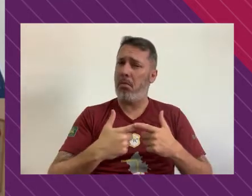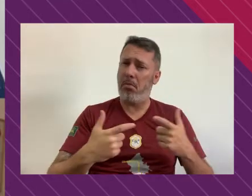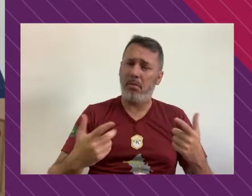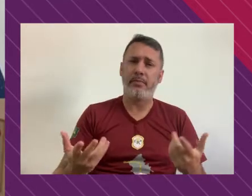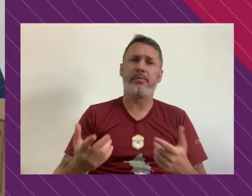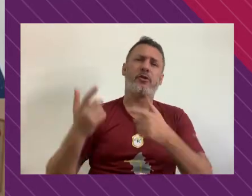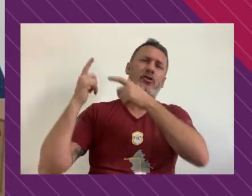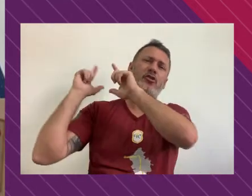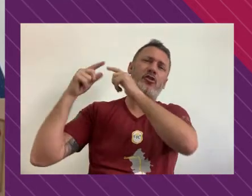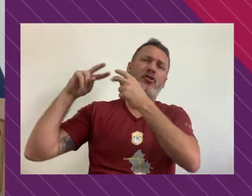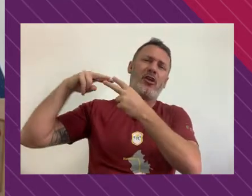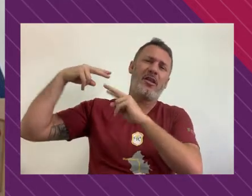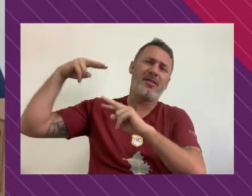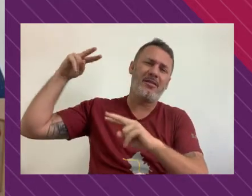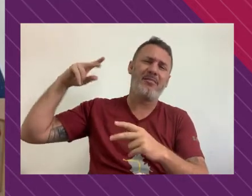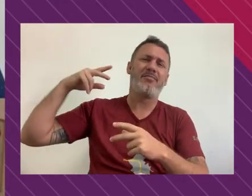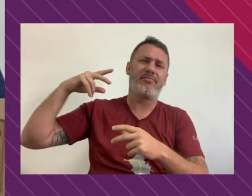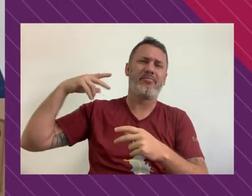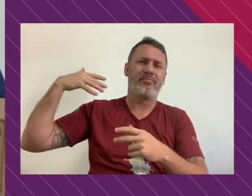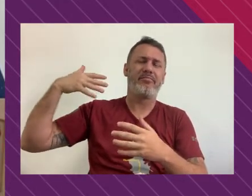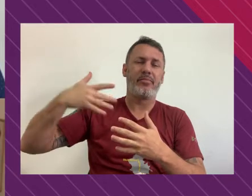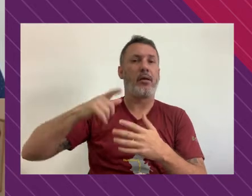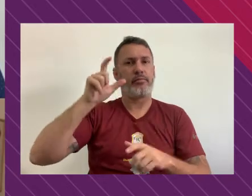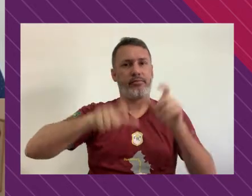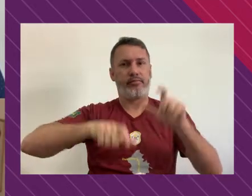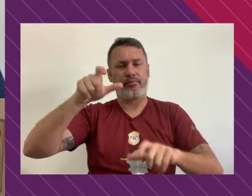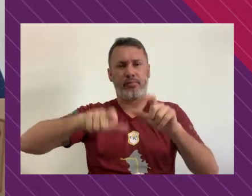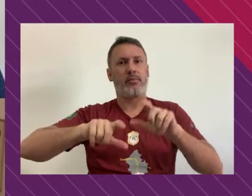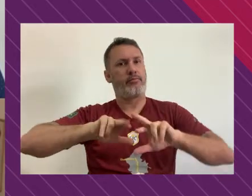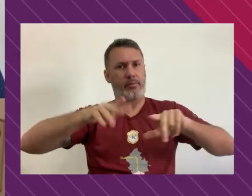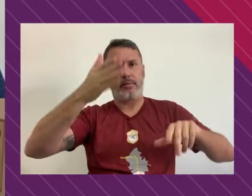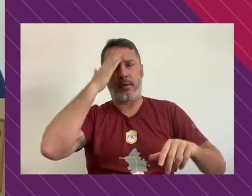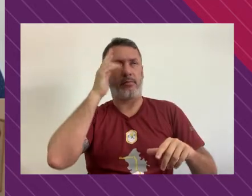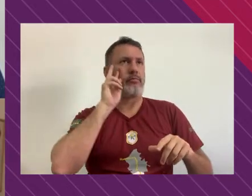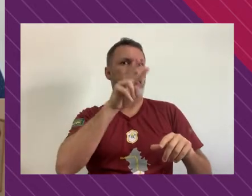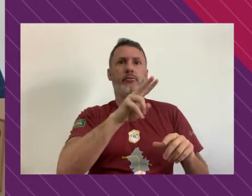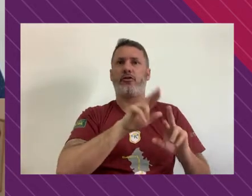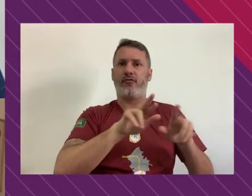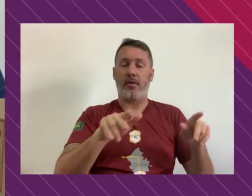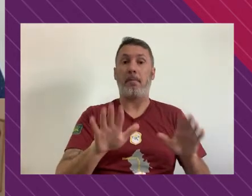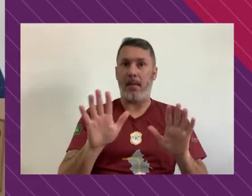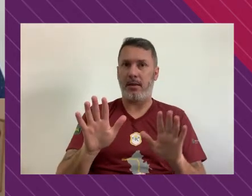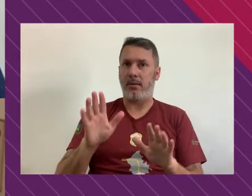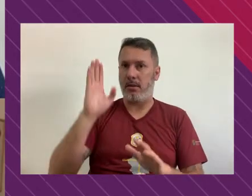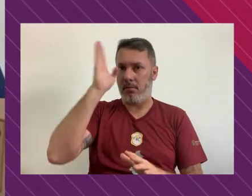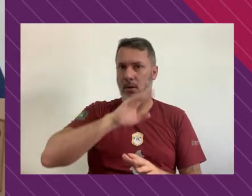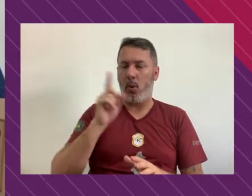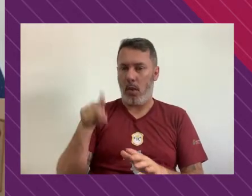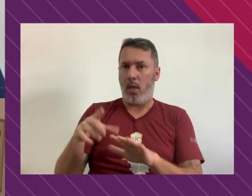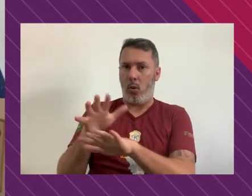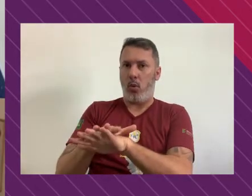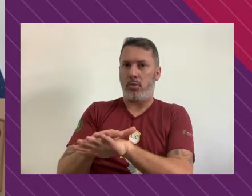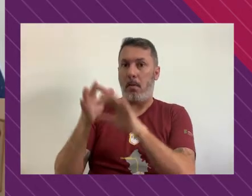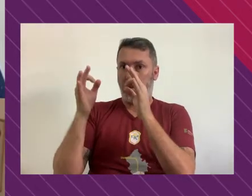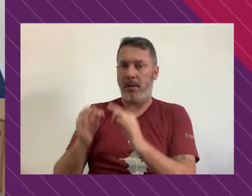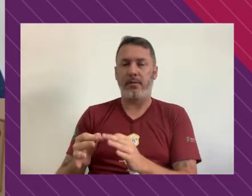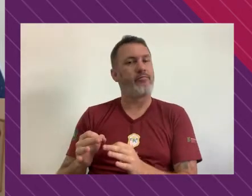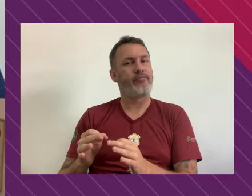super diverso. Agora, o Brasil é um país inclusivo? Não, não é. Porque a gente sabe que vivemos um país